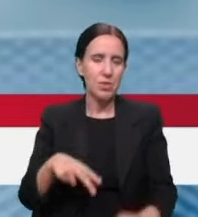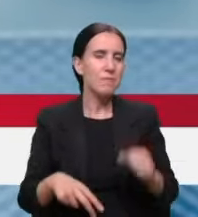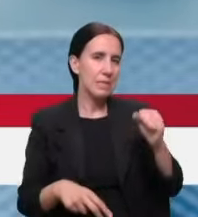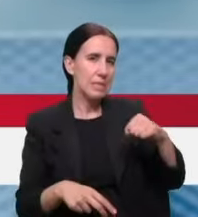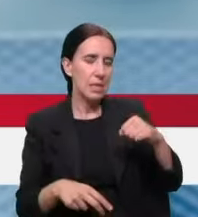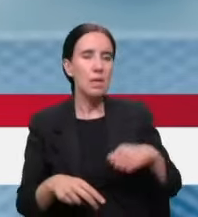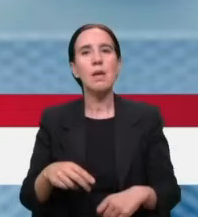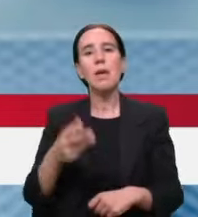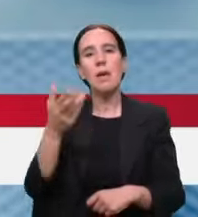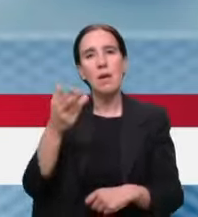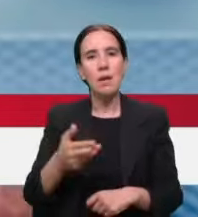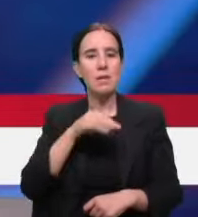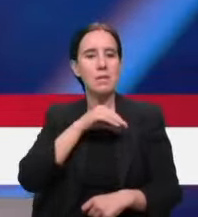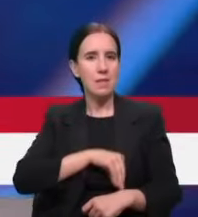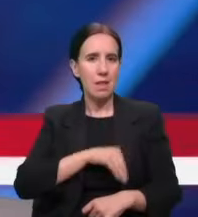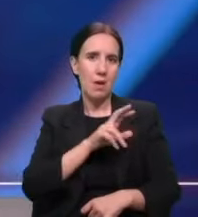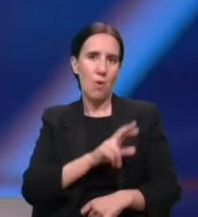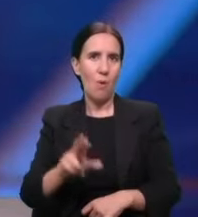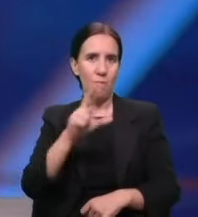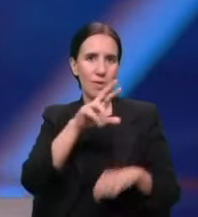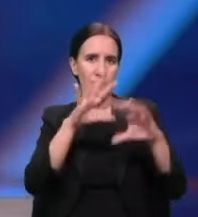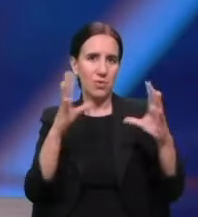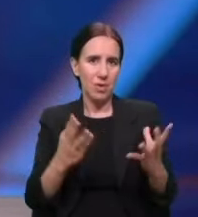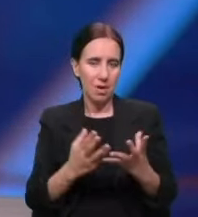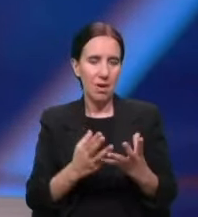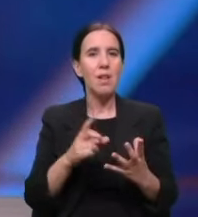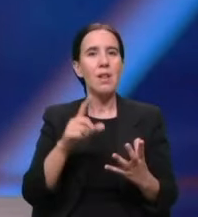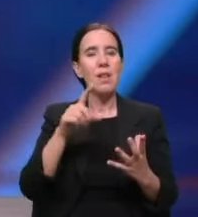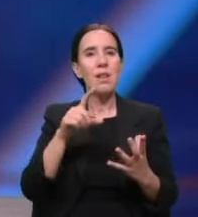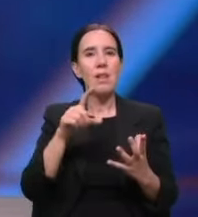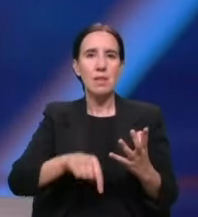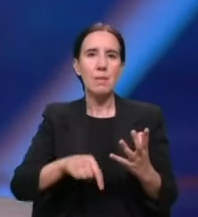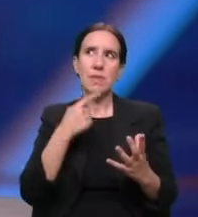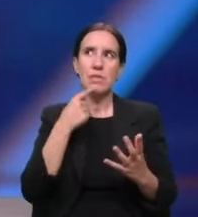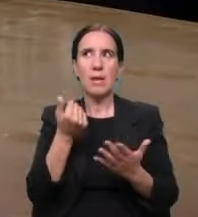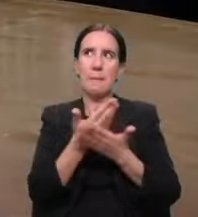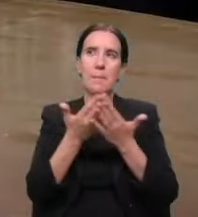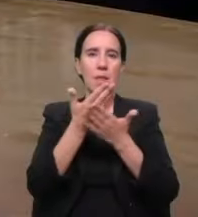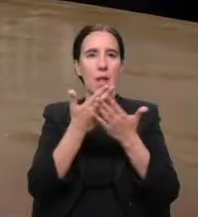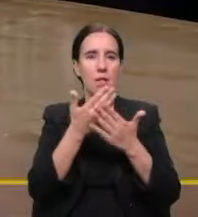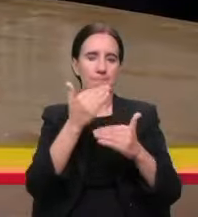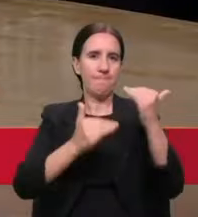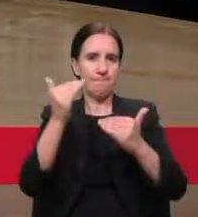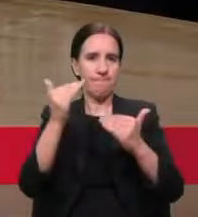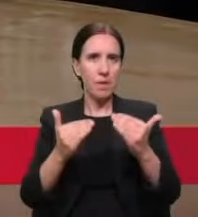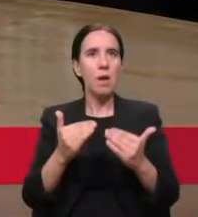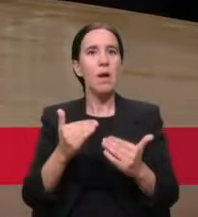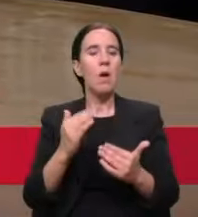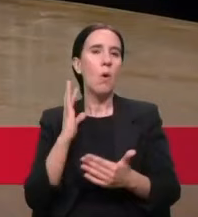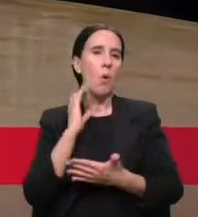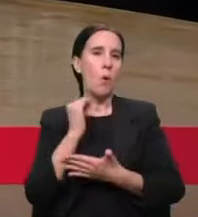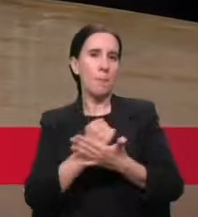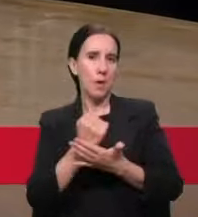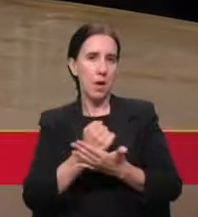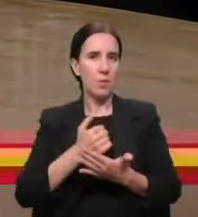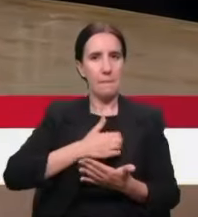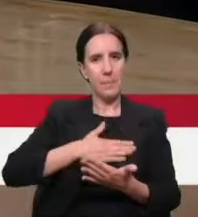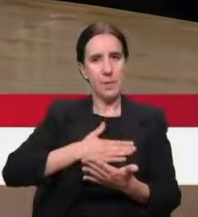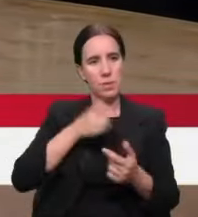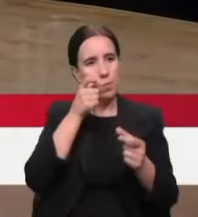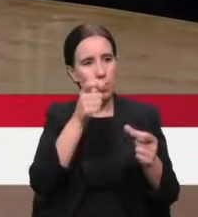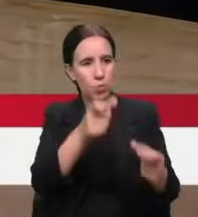defender um aumento geral dos salários, independentemente das condições impostas pelo que chama o capital, quer o controle dos operários sobre as empresas, contra o chamado